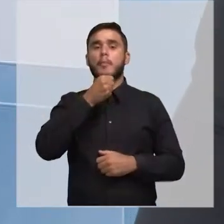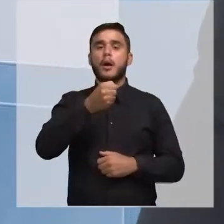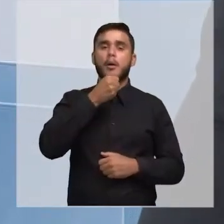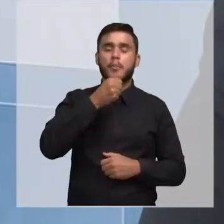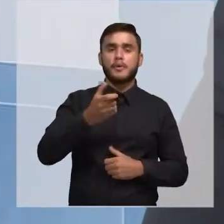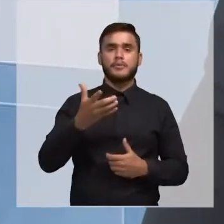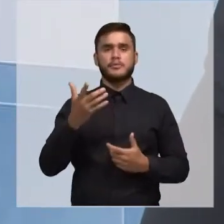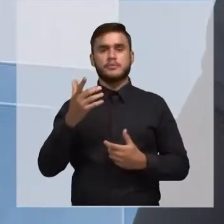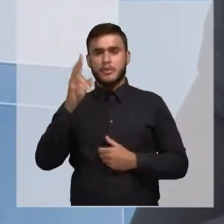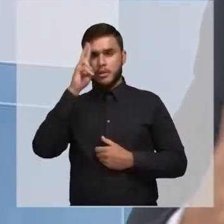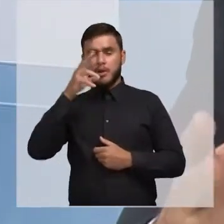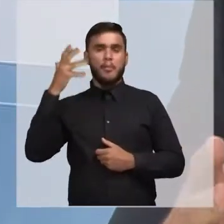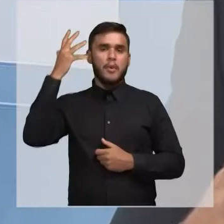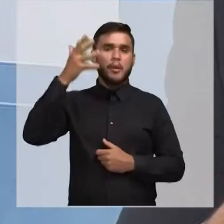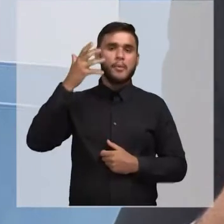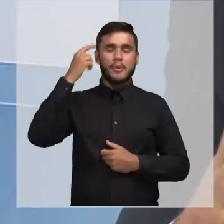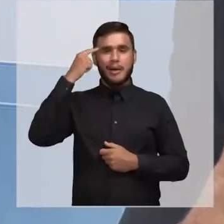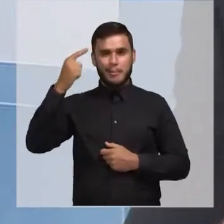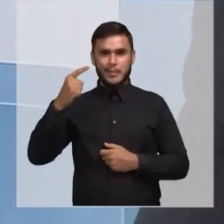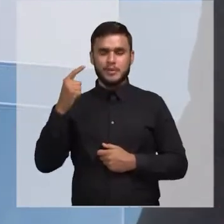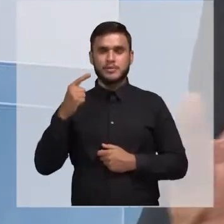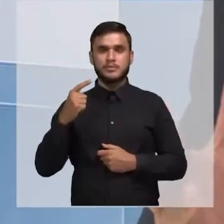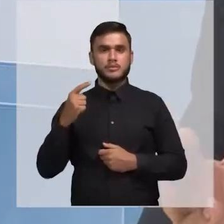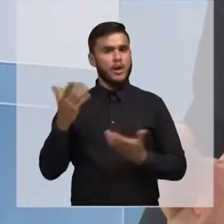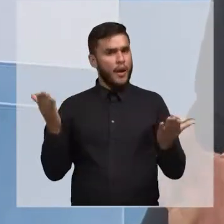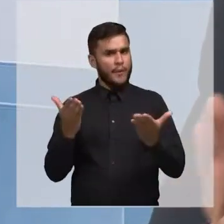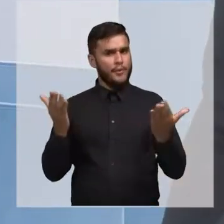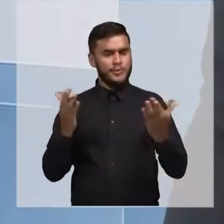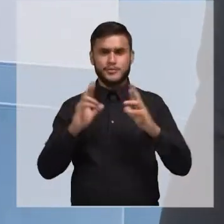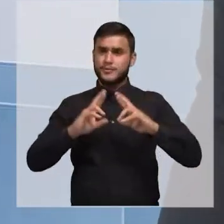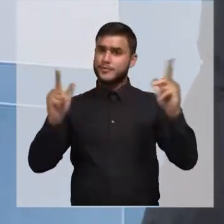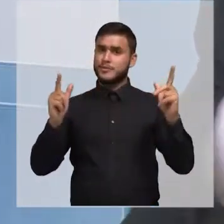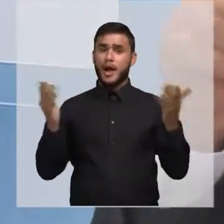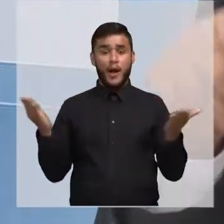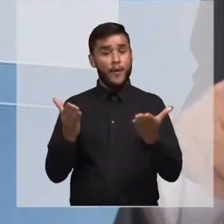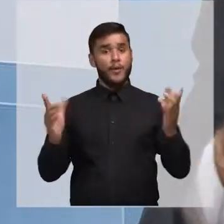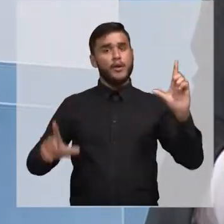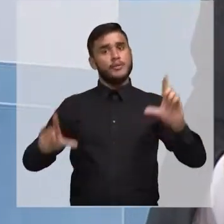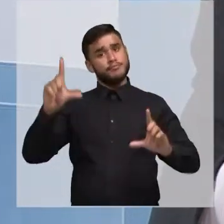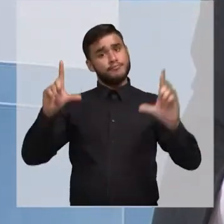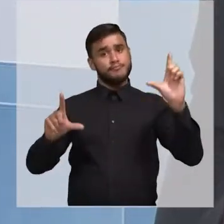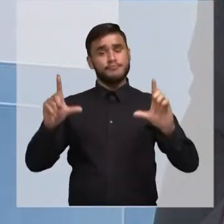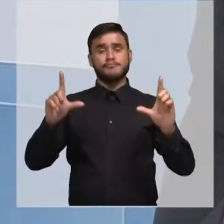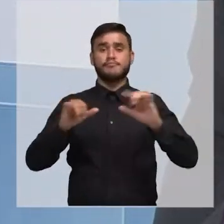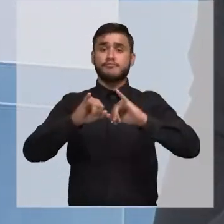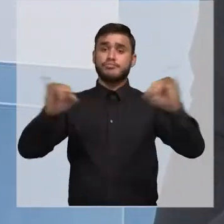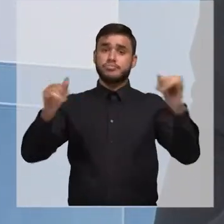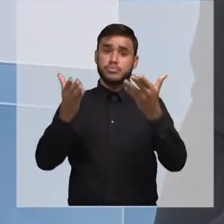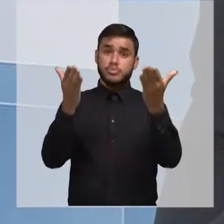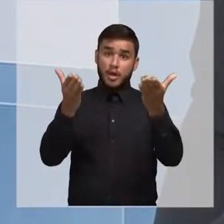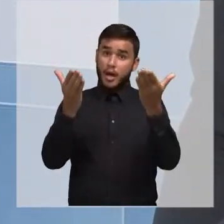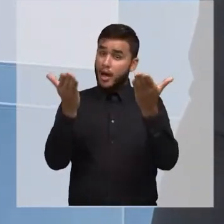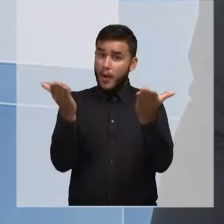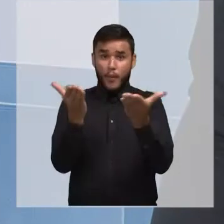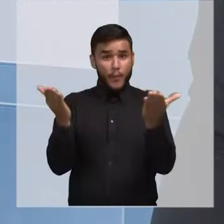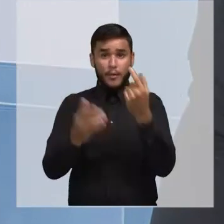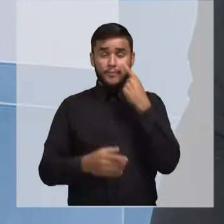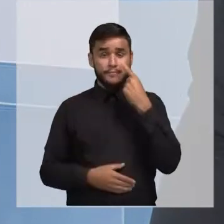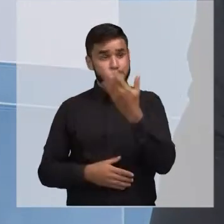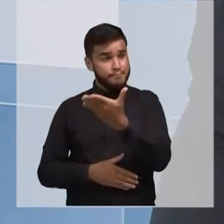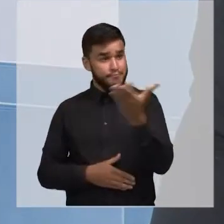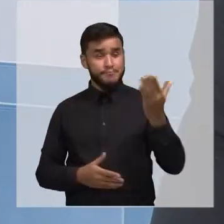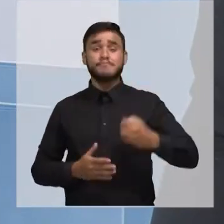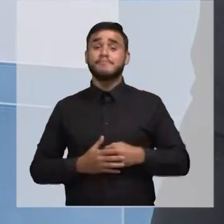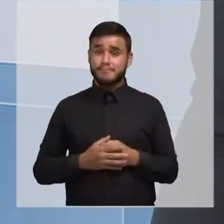sei quem, e a gente ia para os comícios do presidente, não tem mais isso não, macho. O palanque é de novo, onde você está me vendo aqui, a TV.